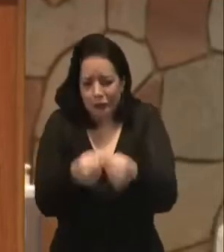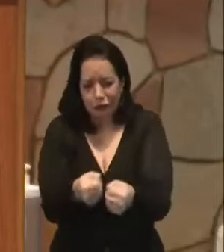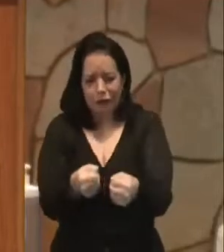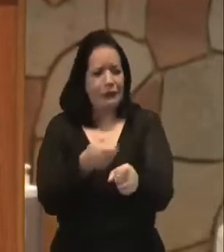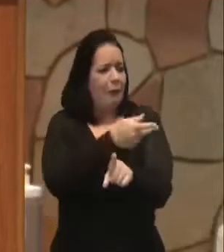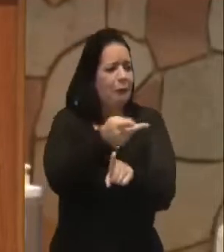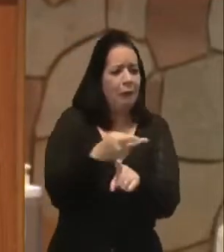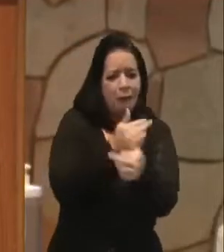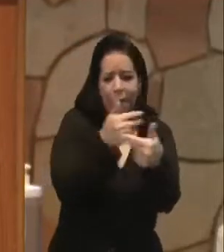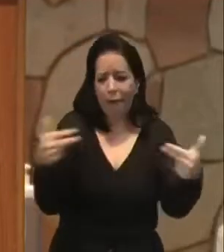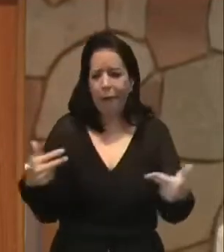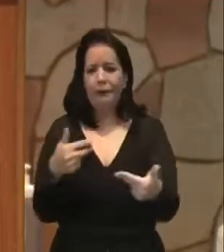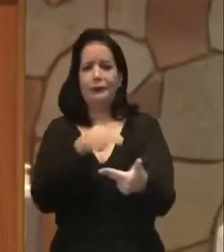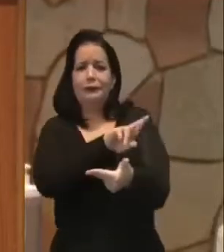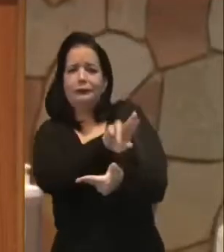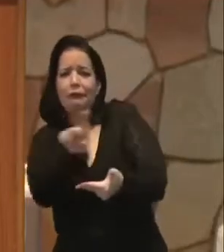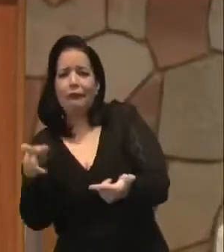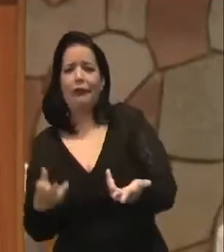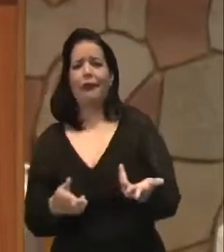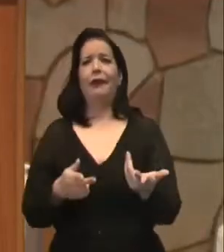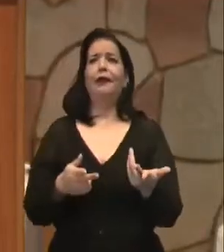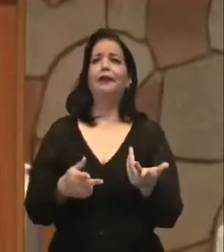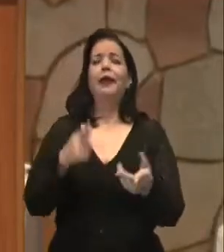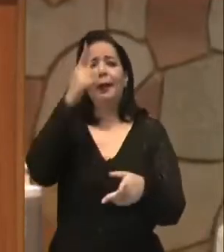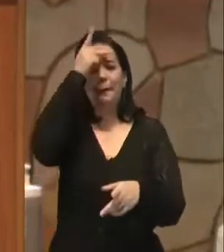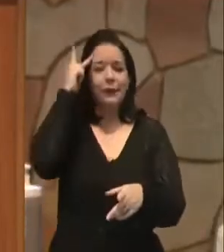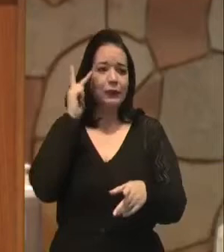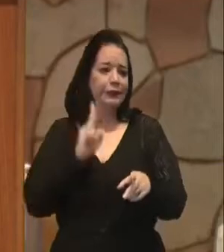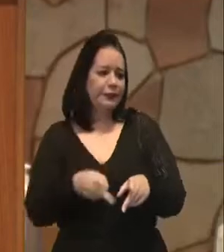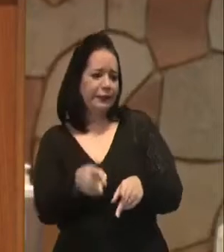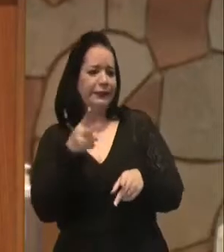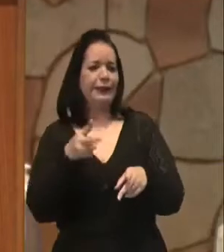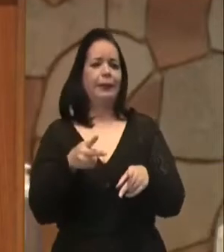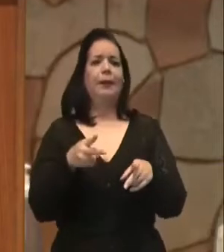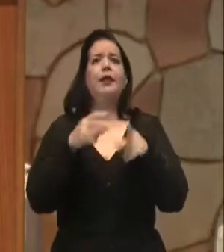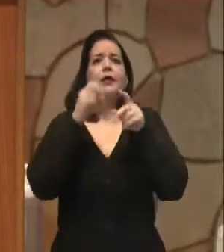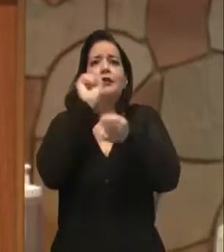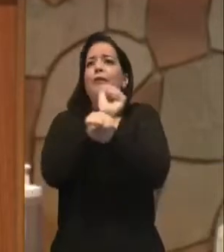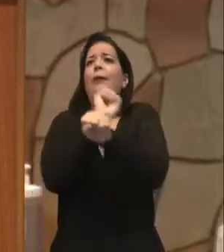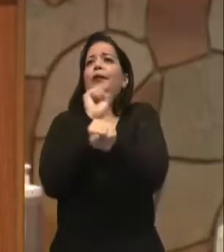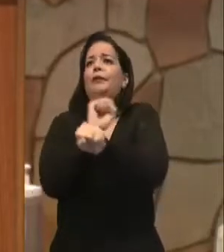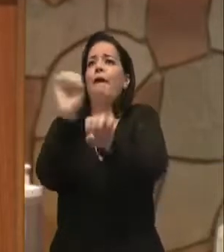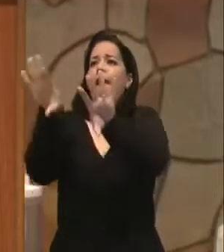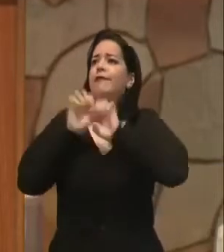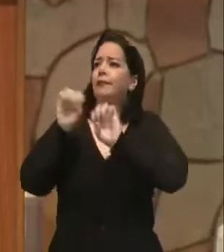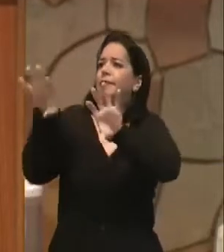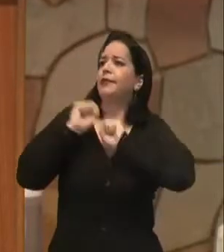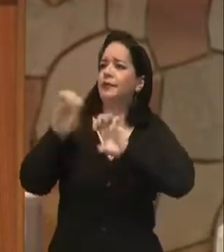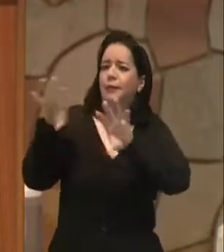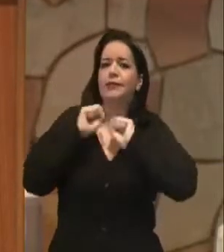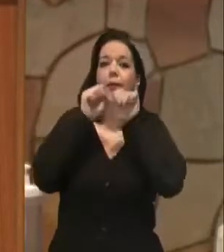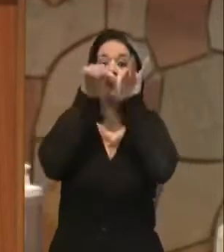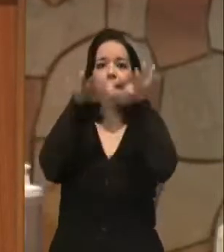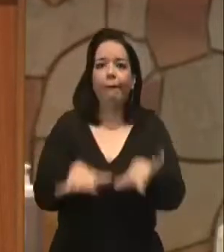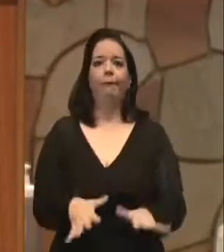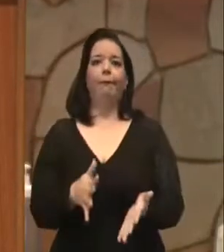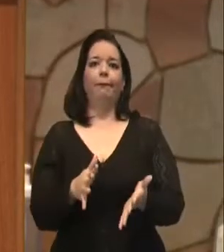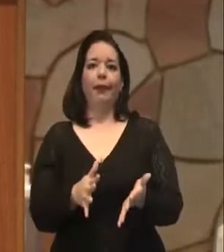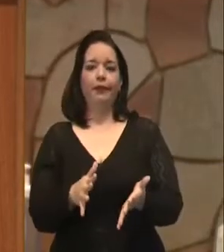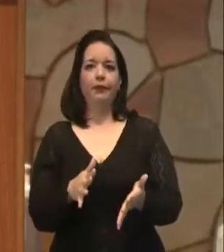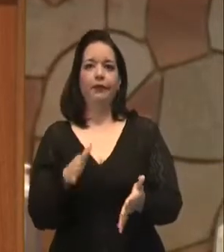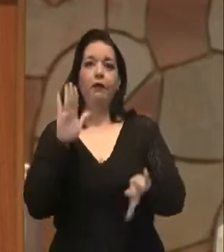bênção daquilo, campanha disso, campanha daquilo, se eles gastassem essa energia toda